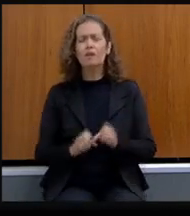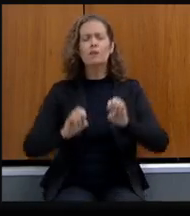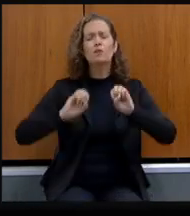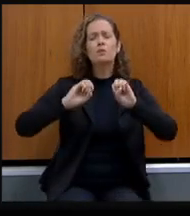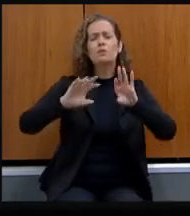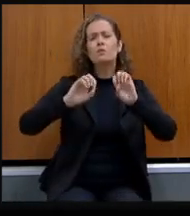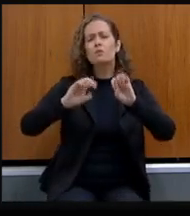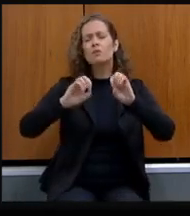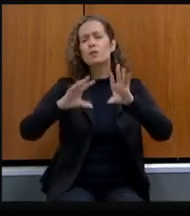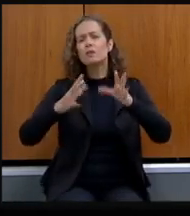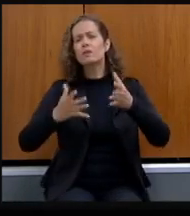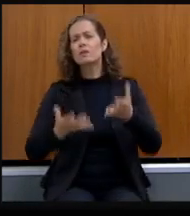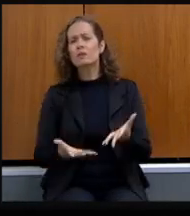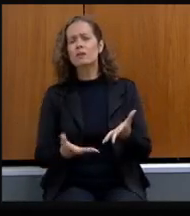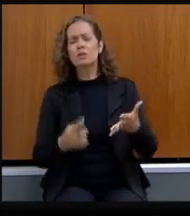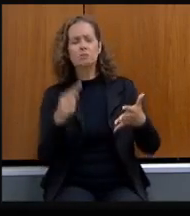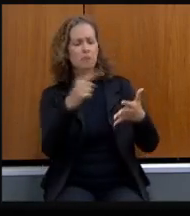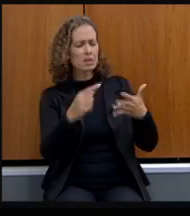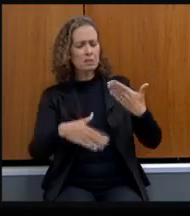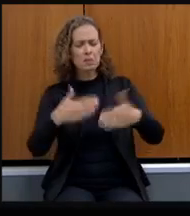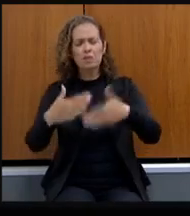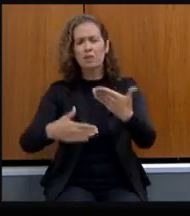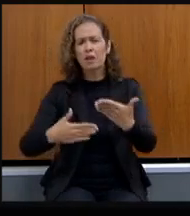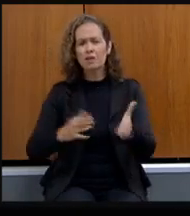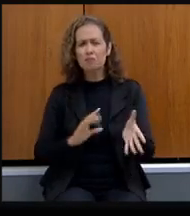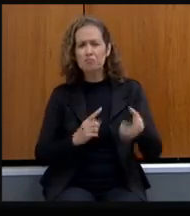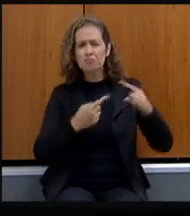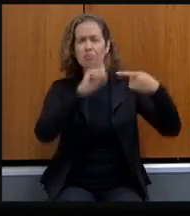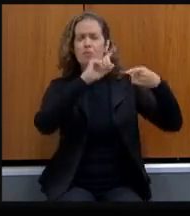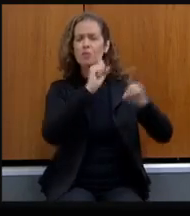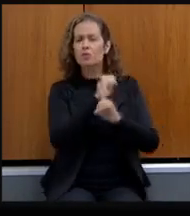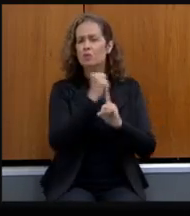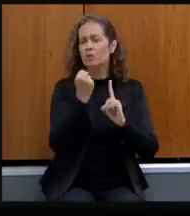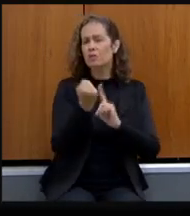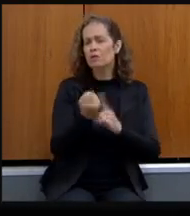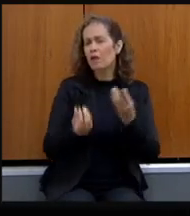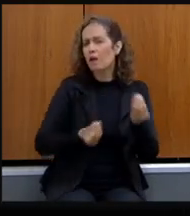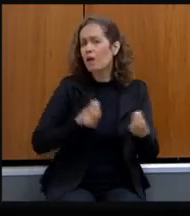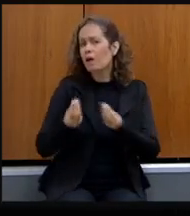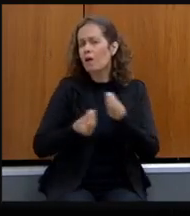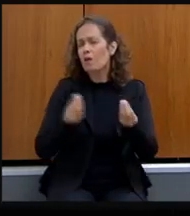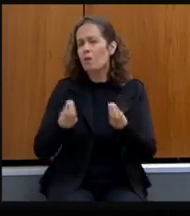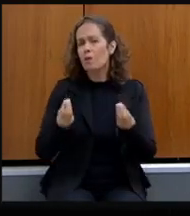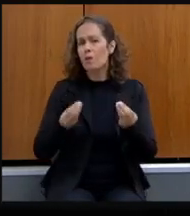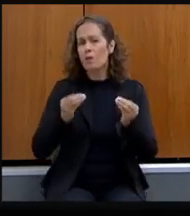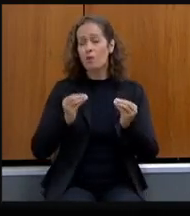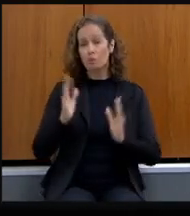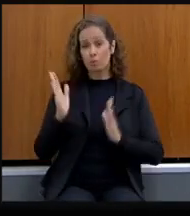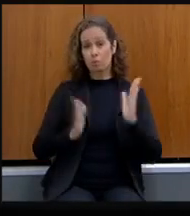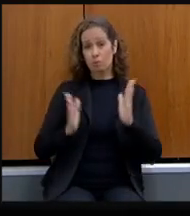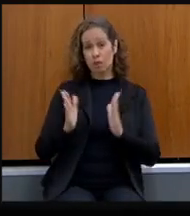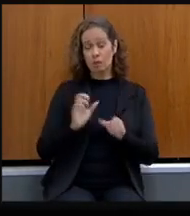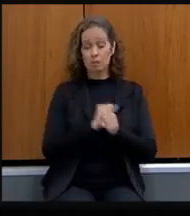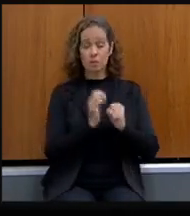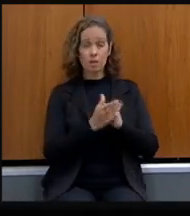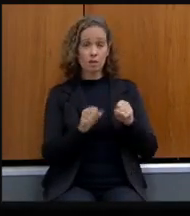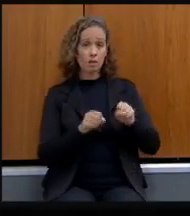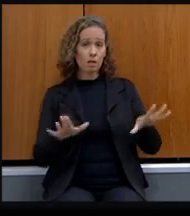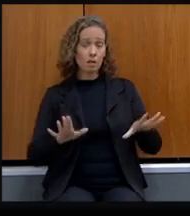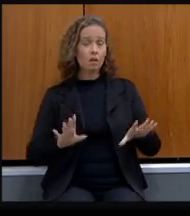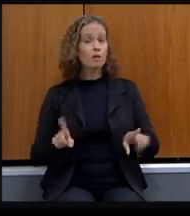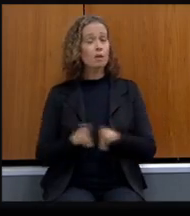educação nesse processo de construção social na academia e posta as perguntas são essas